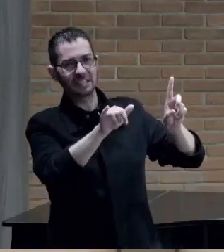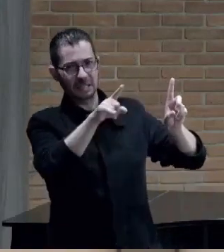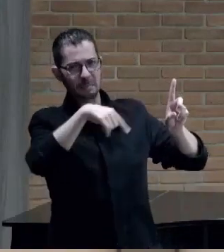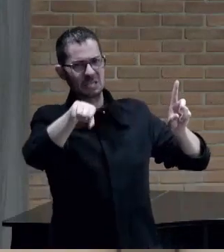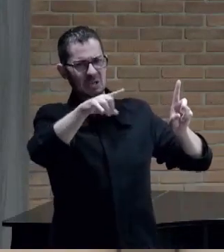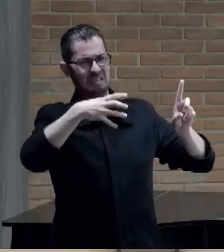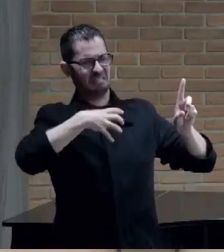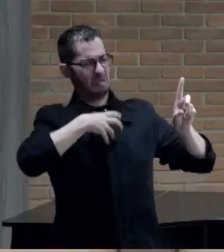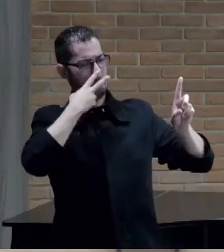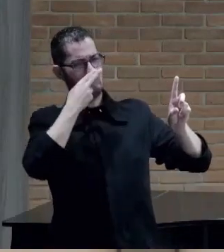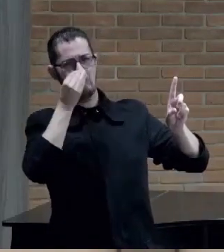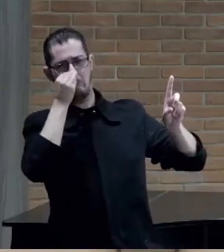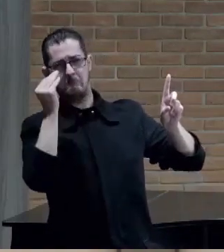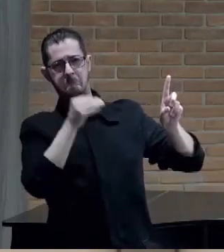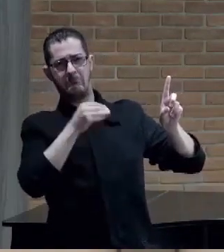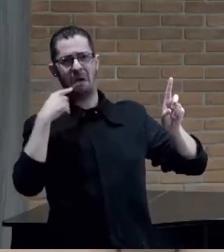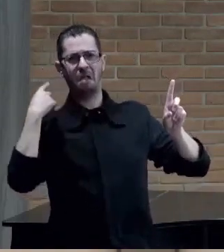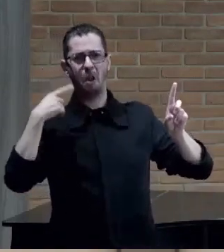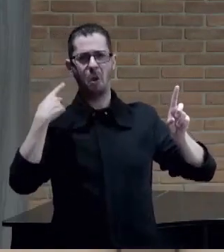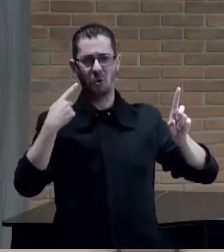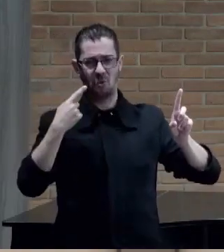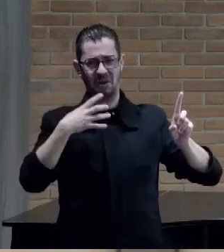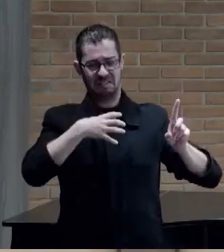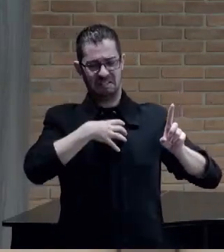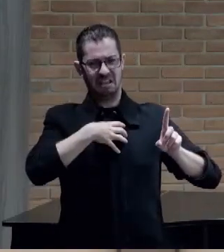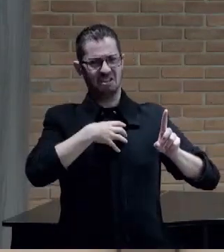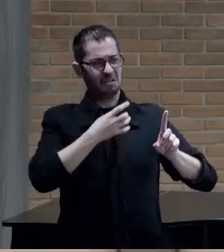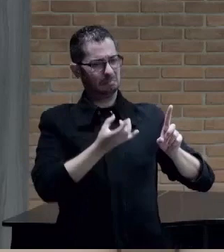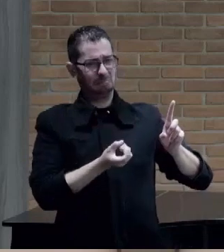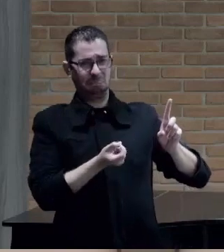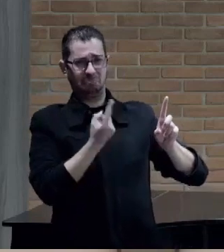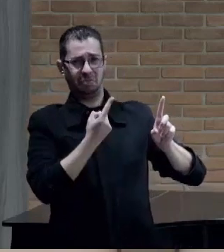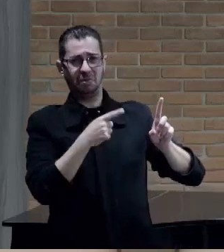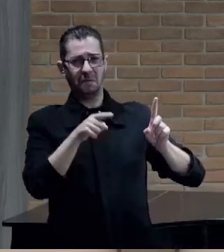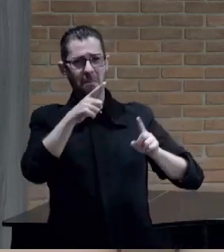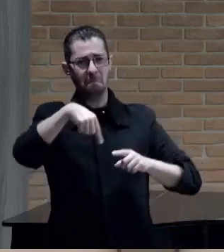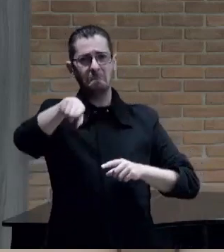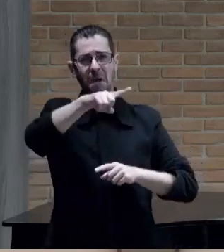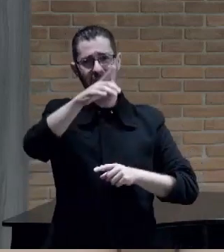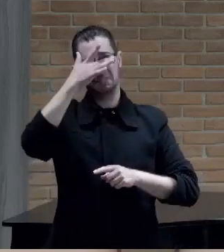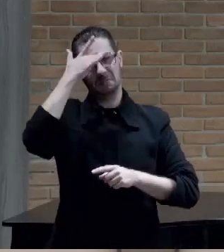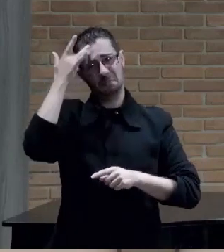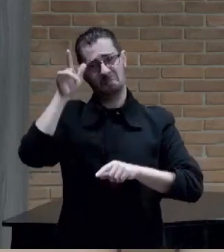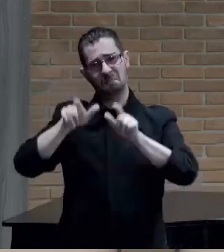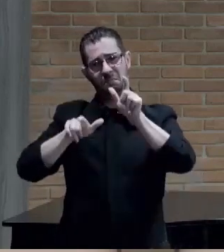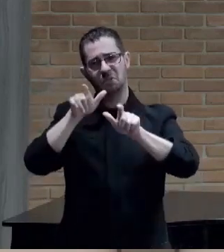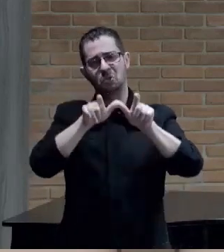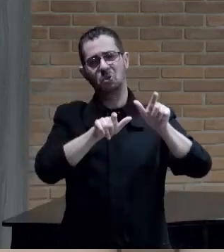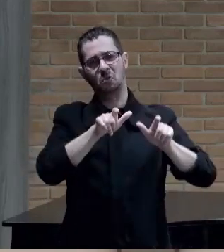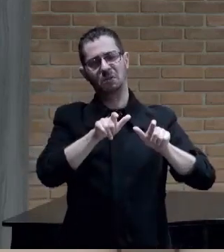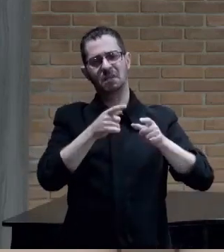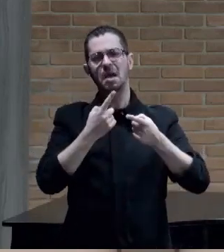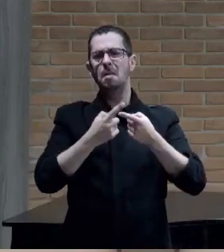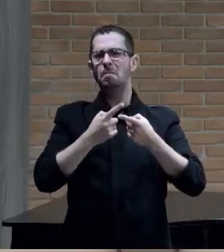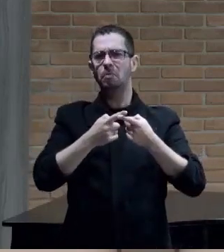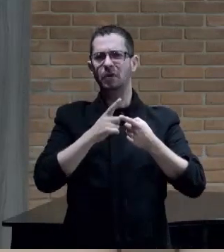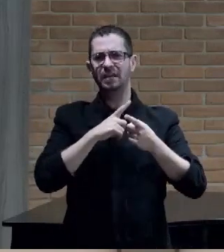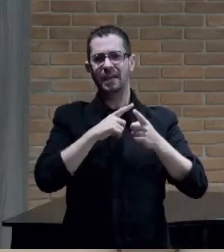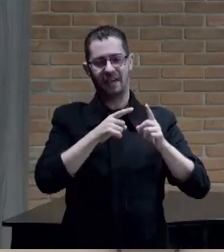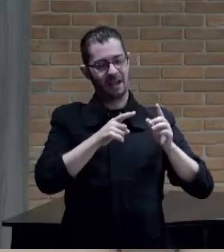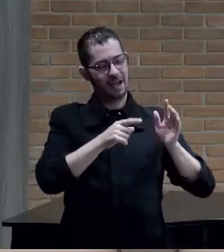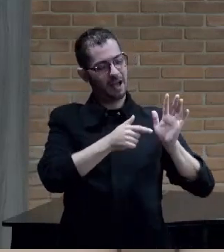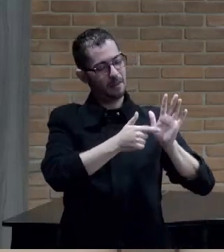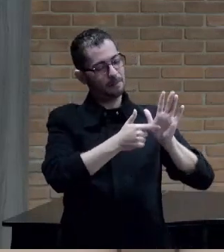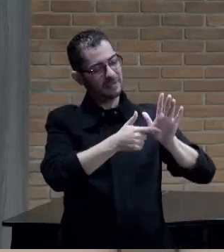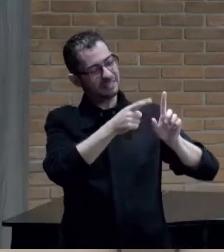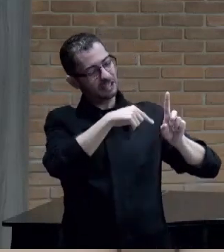era também o quê? Escândalo para outras pessoas. E por que é loucura e é